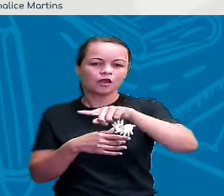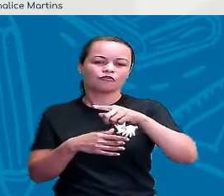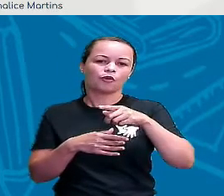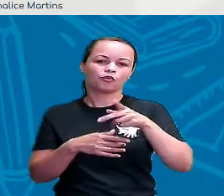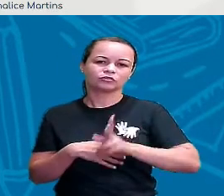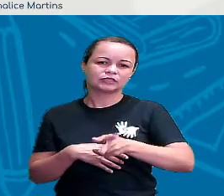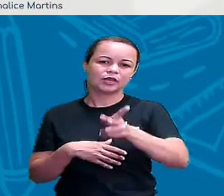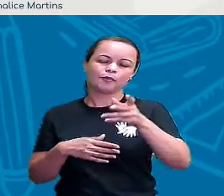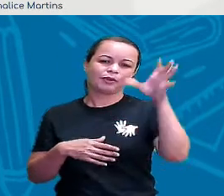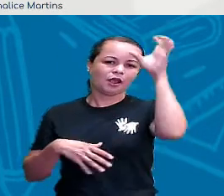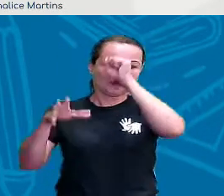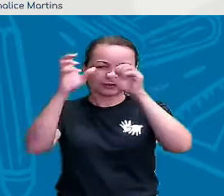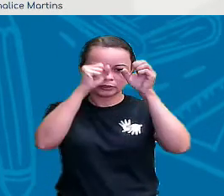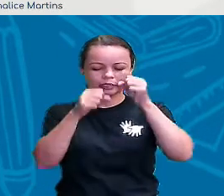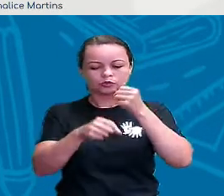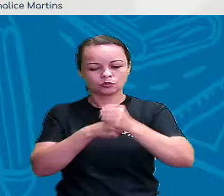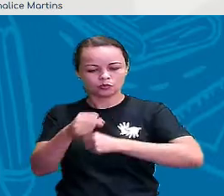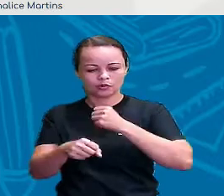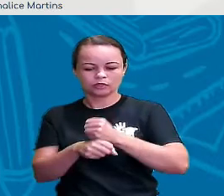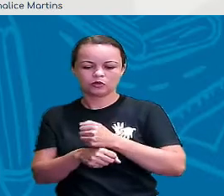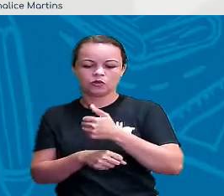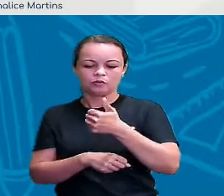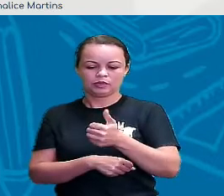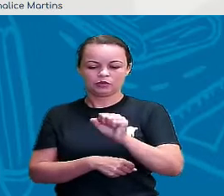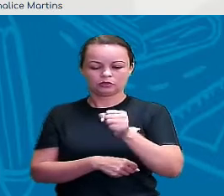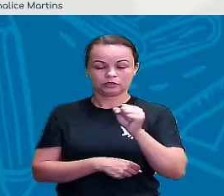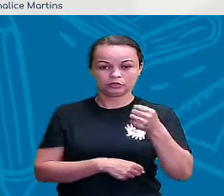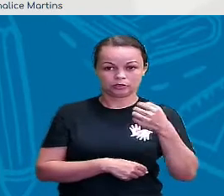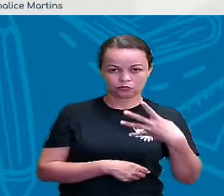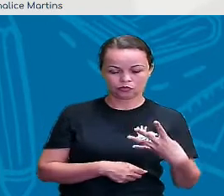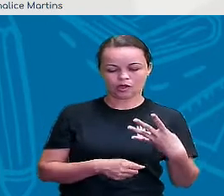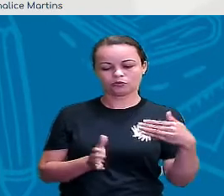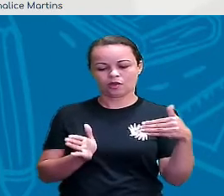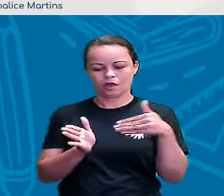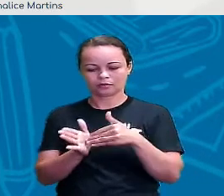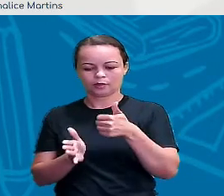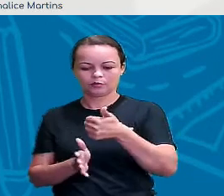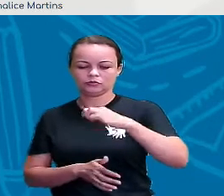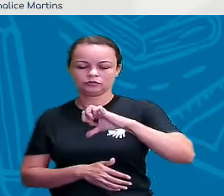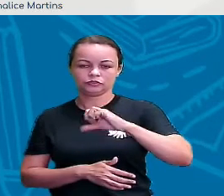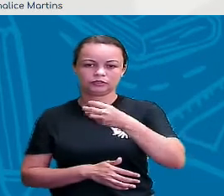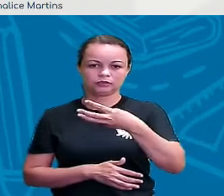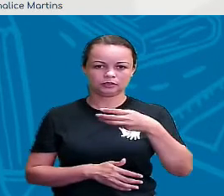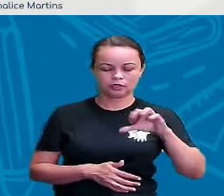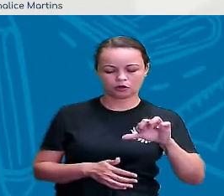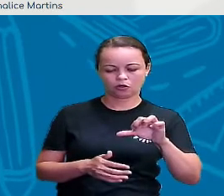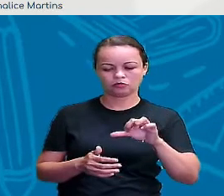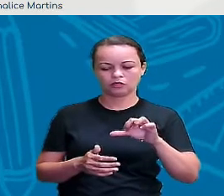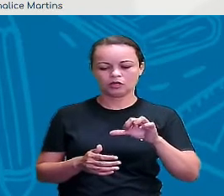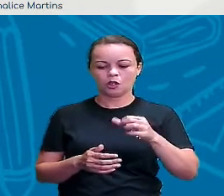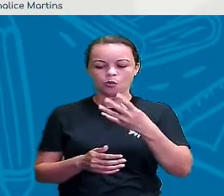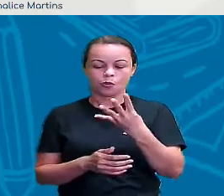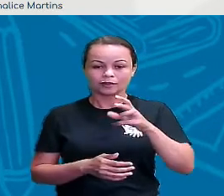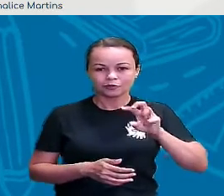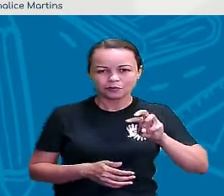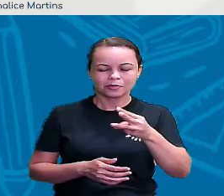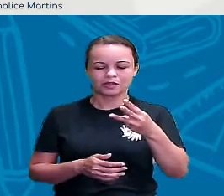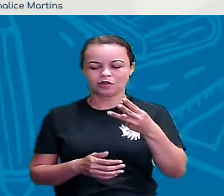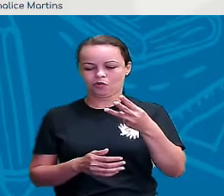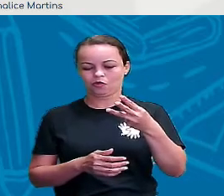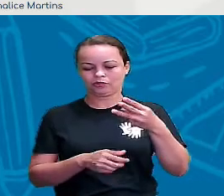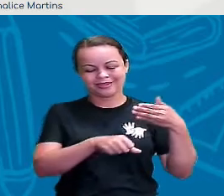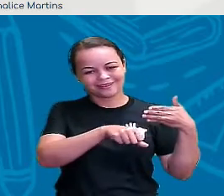entre 1884 a 1939, 4 milhões de imigrantes entraram